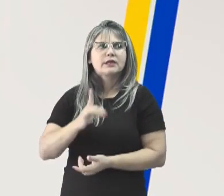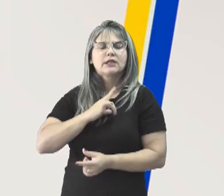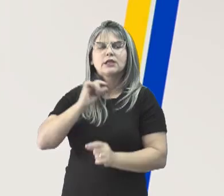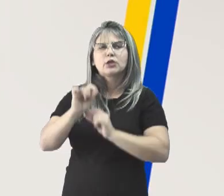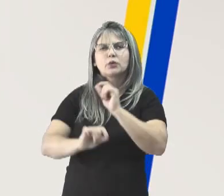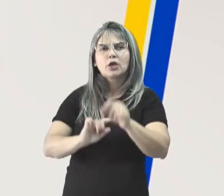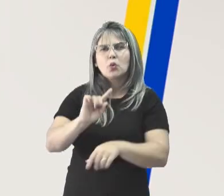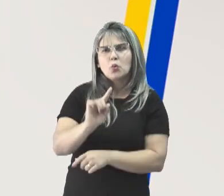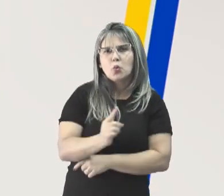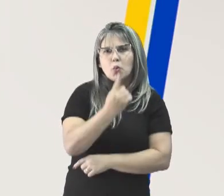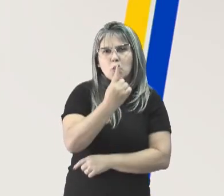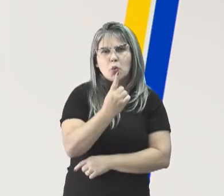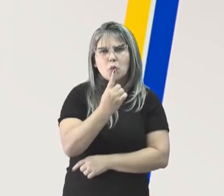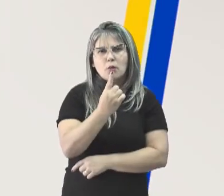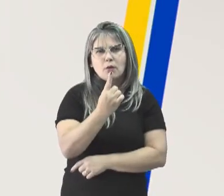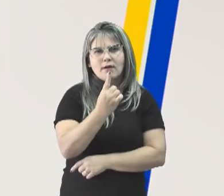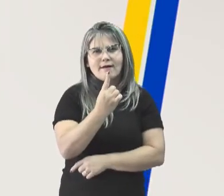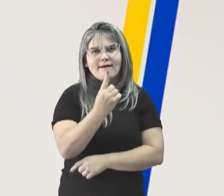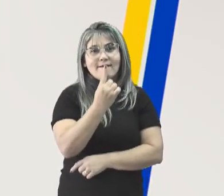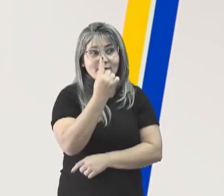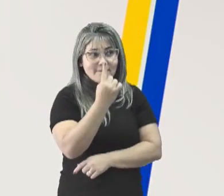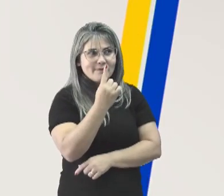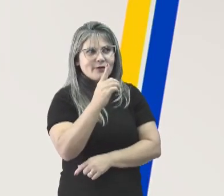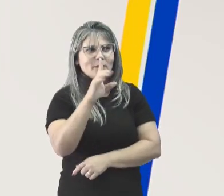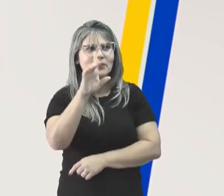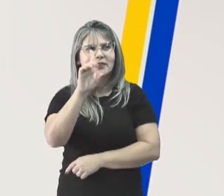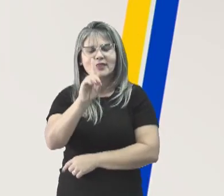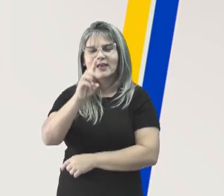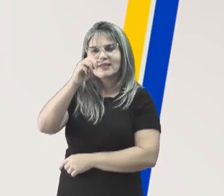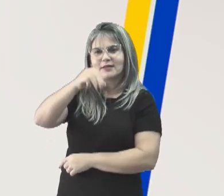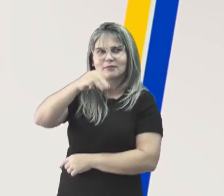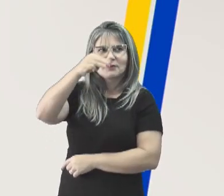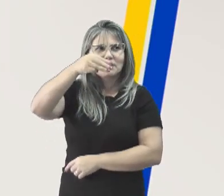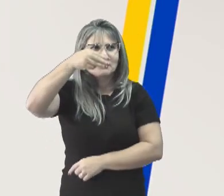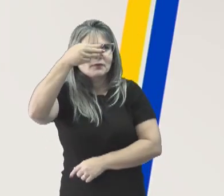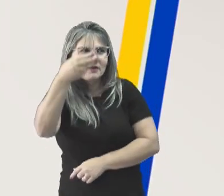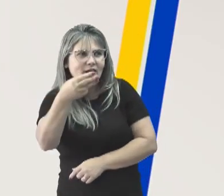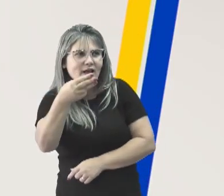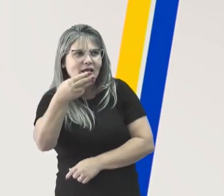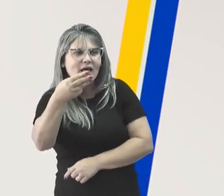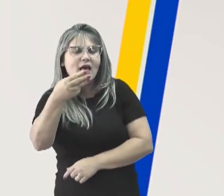litro, caberão nessa piscina, letra A,